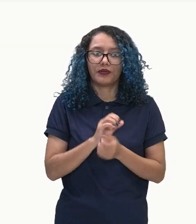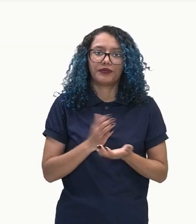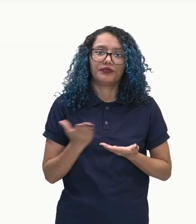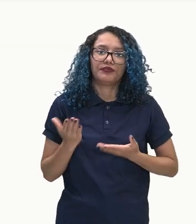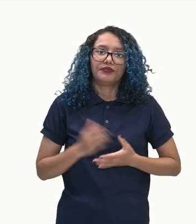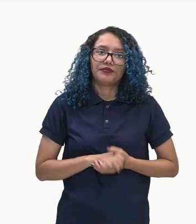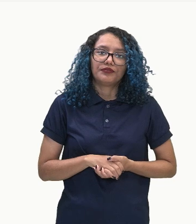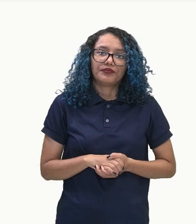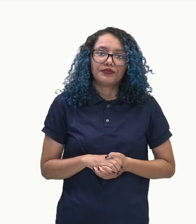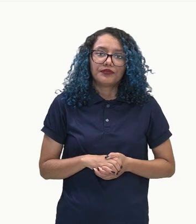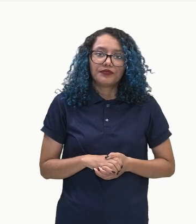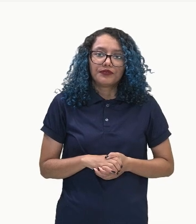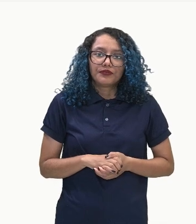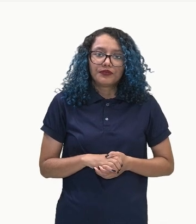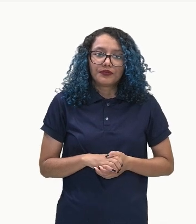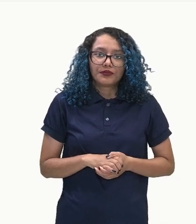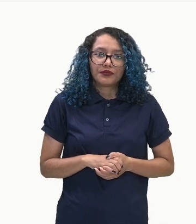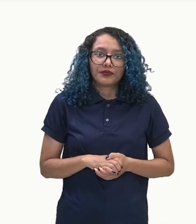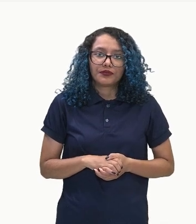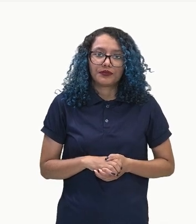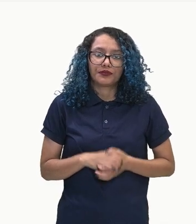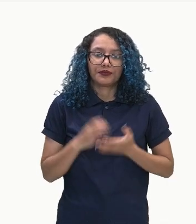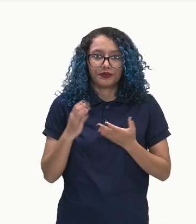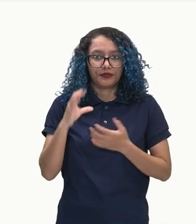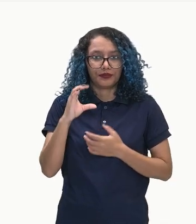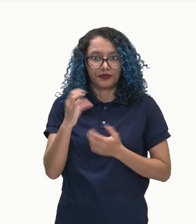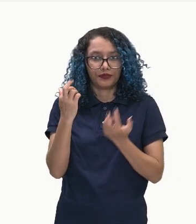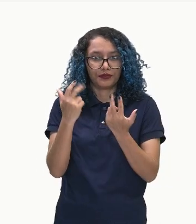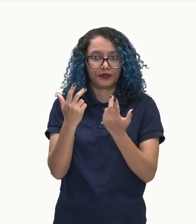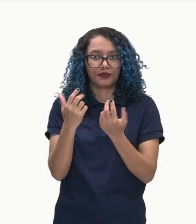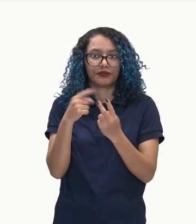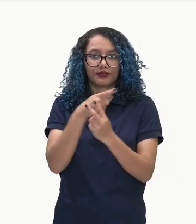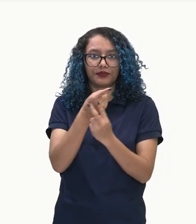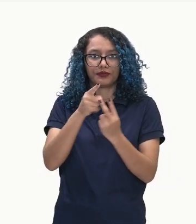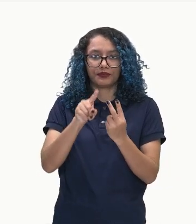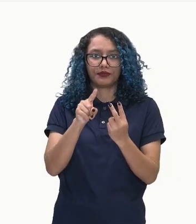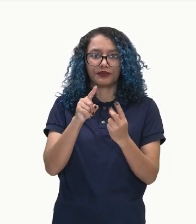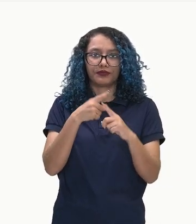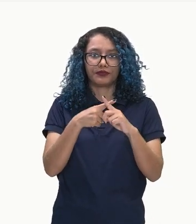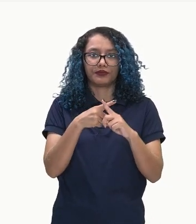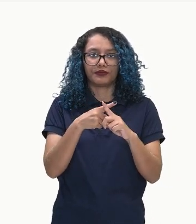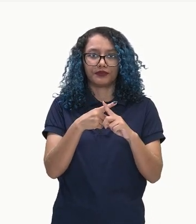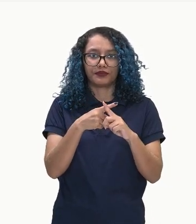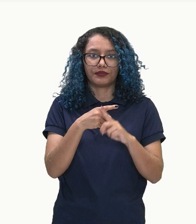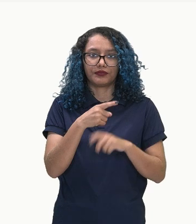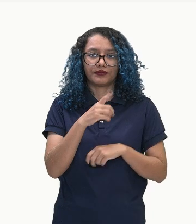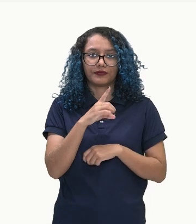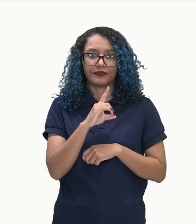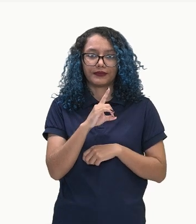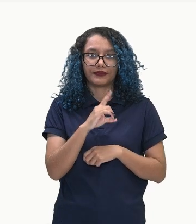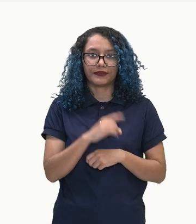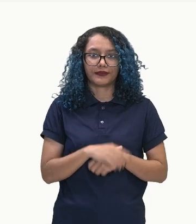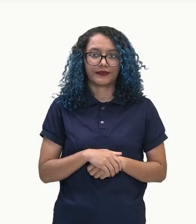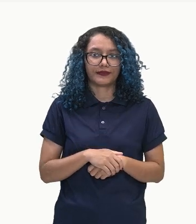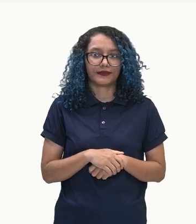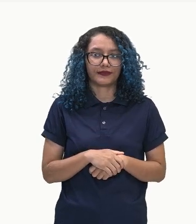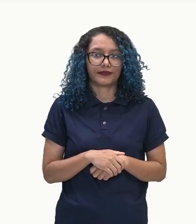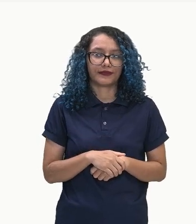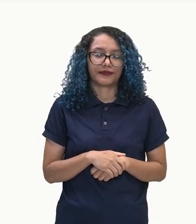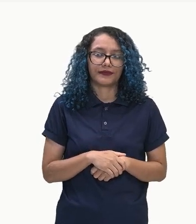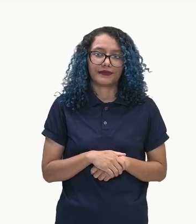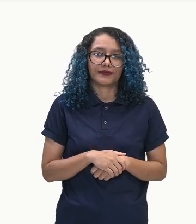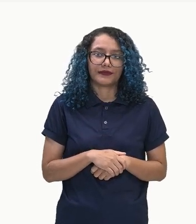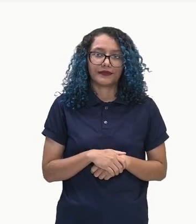na nossa questão? Comprimento igual a π vezes o diâmetro, representado pela letra